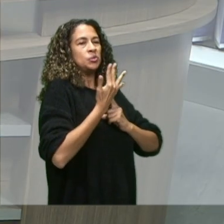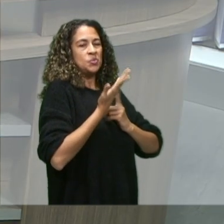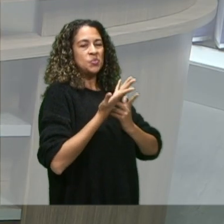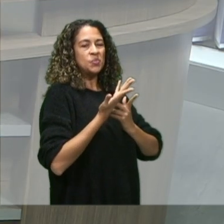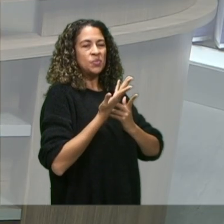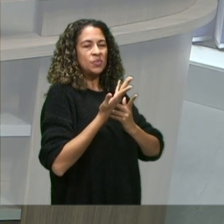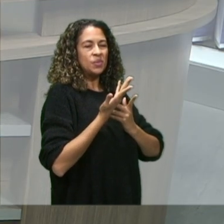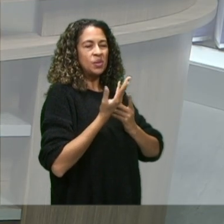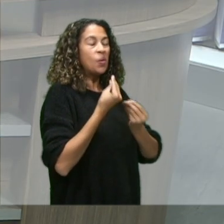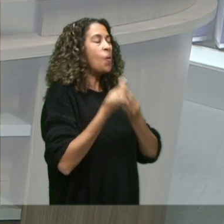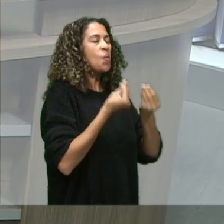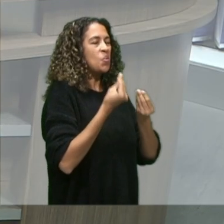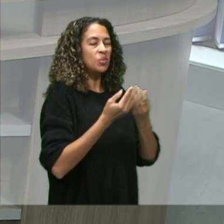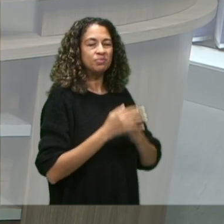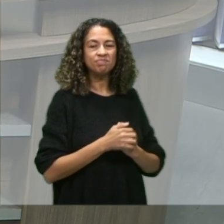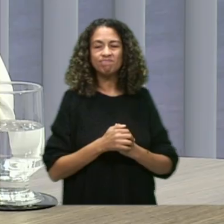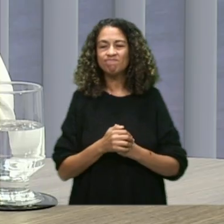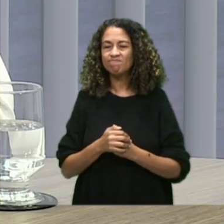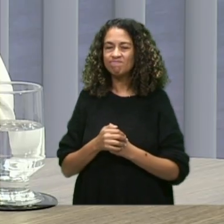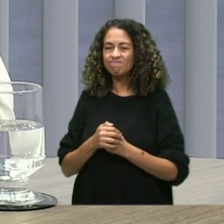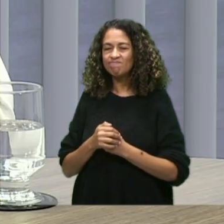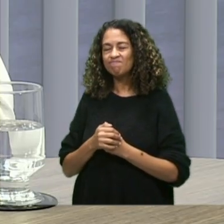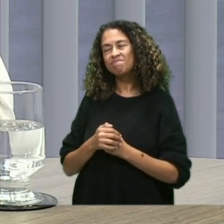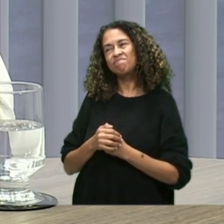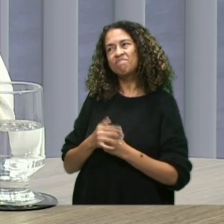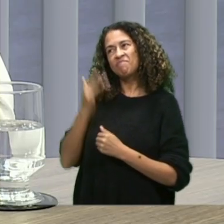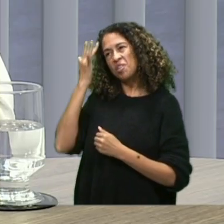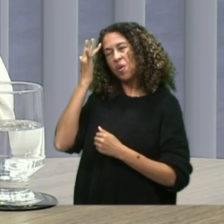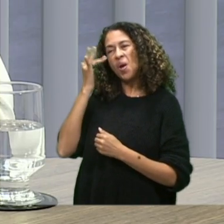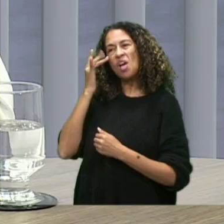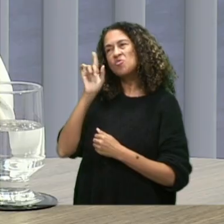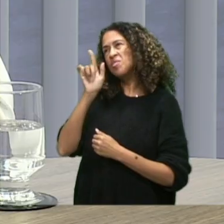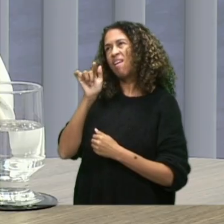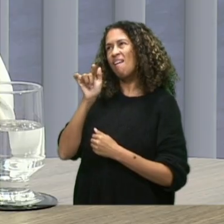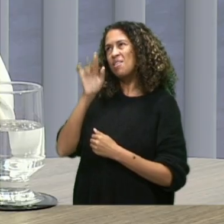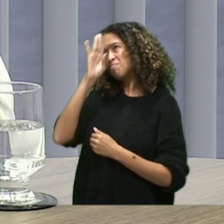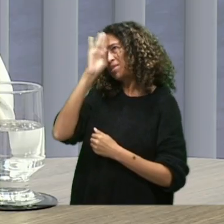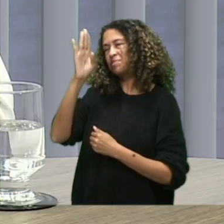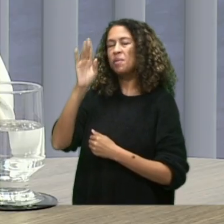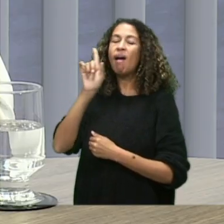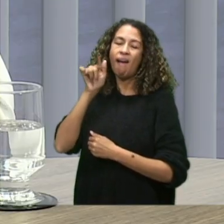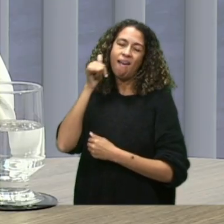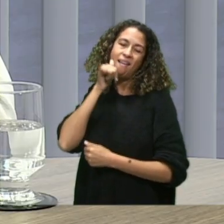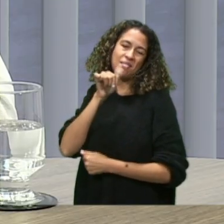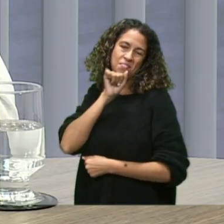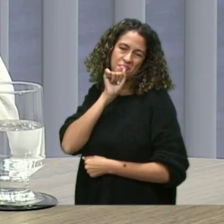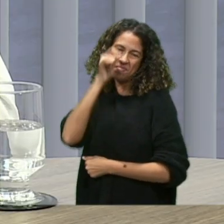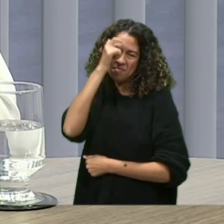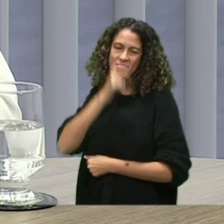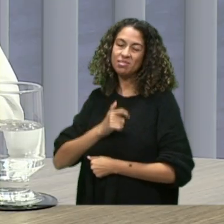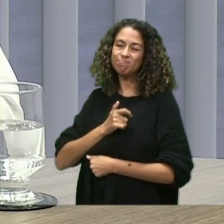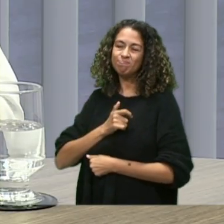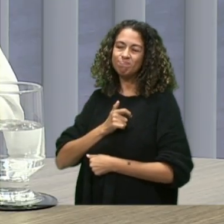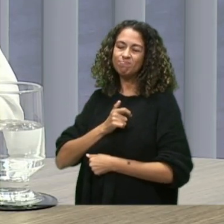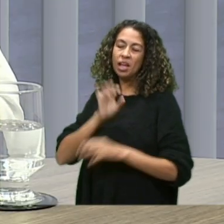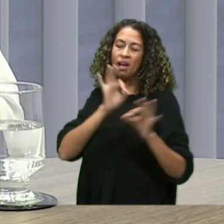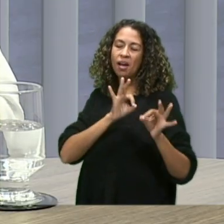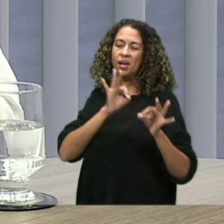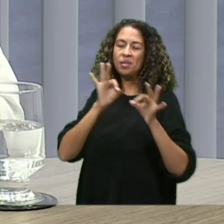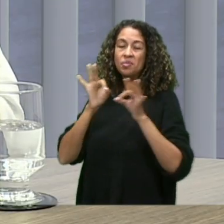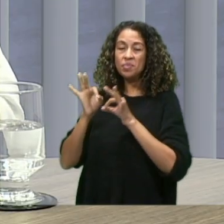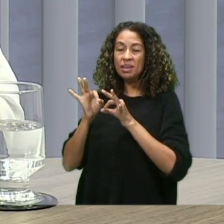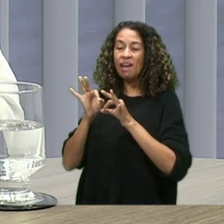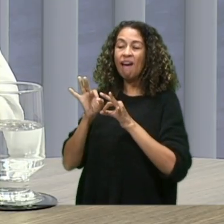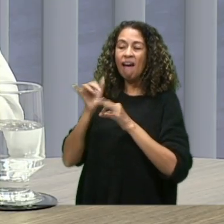a fagulha? Eu acho que a principal é a maternidade, né? E a observação das diferenças e da